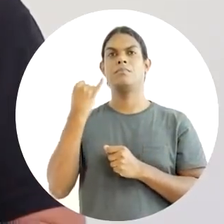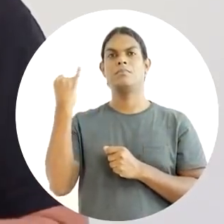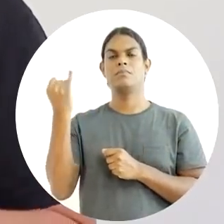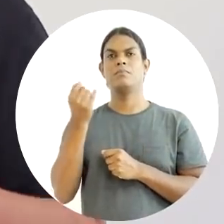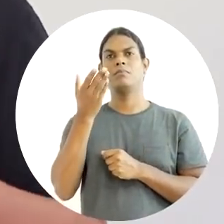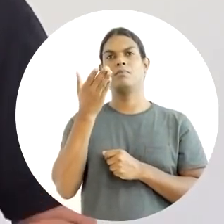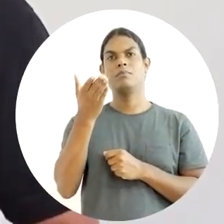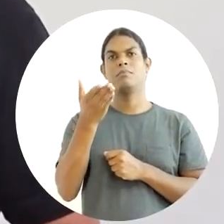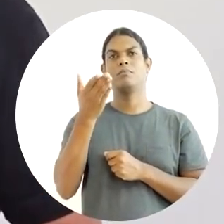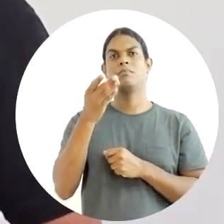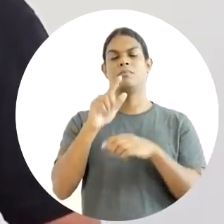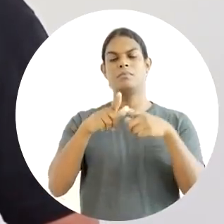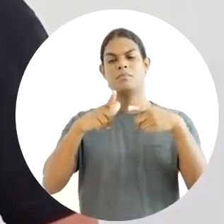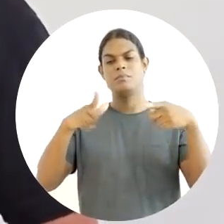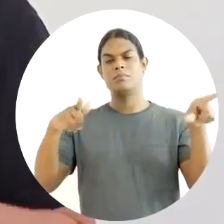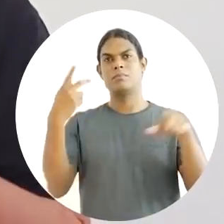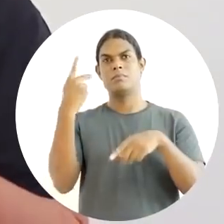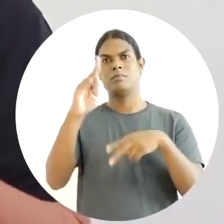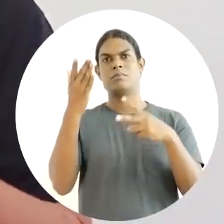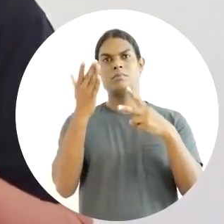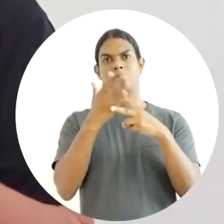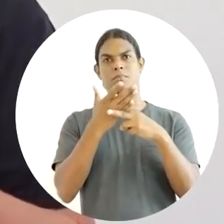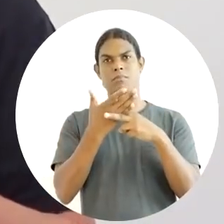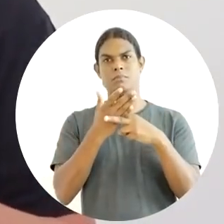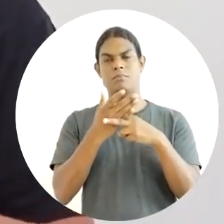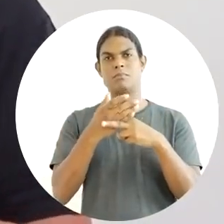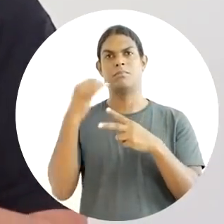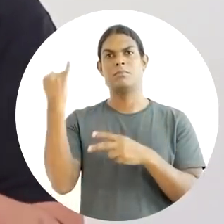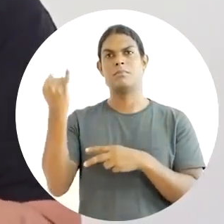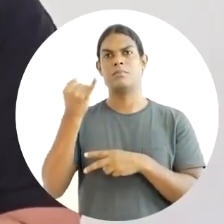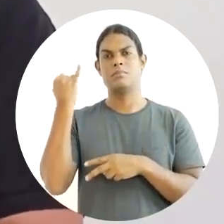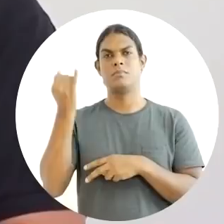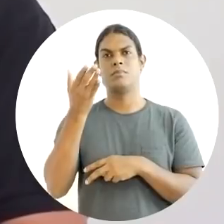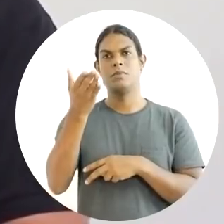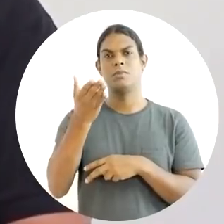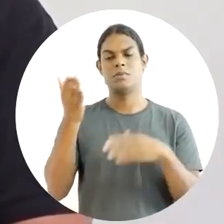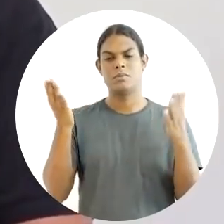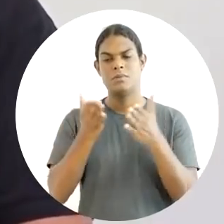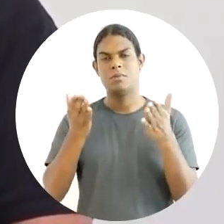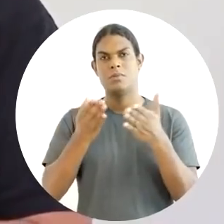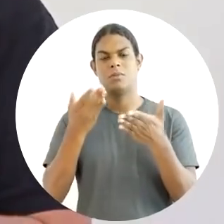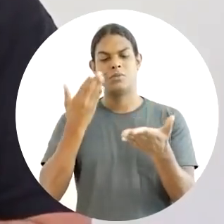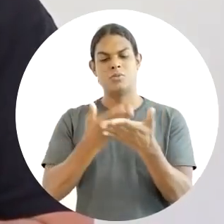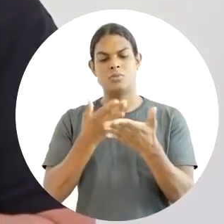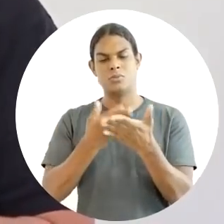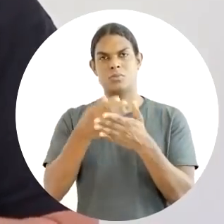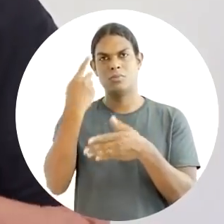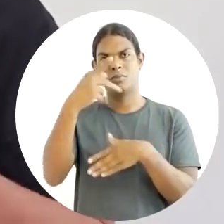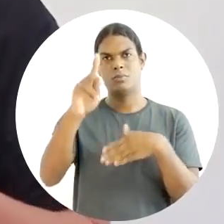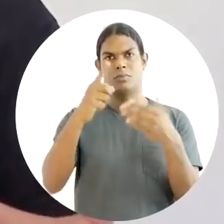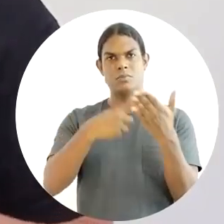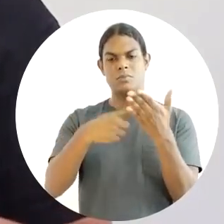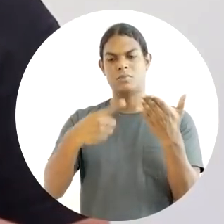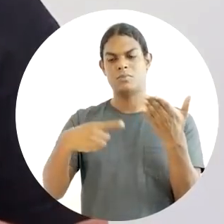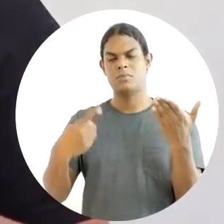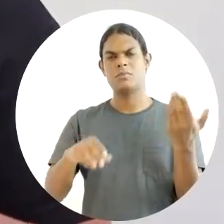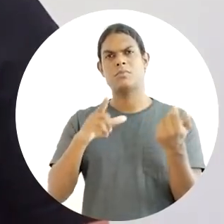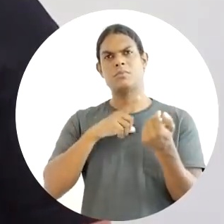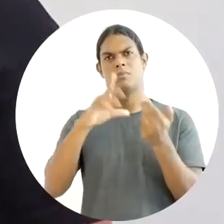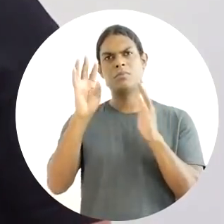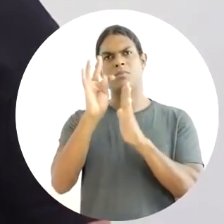importante para você aumentar o seu vocabulário. É bom você agora ir para o seu caderno e lá tem um